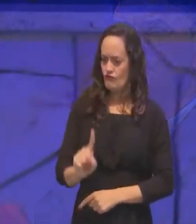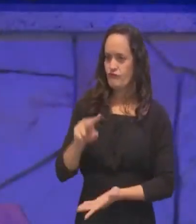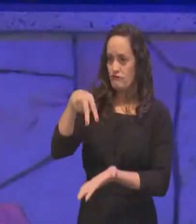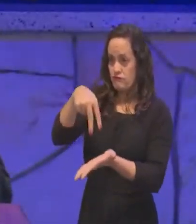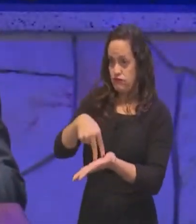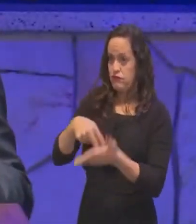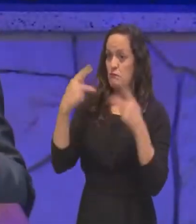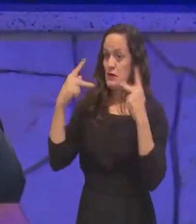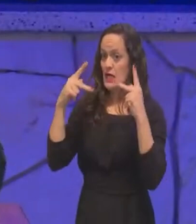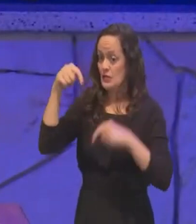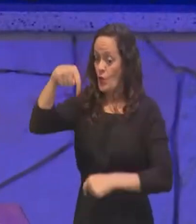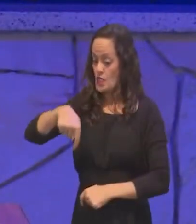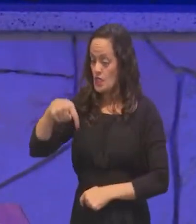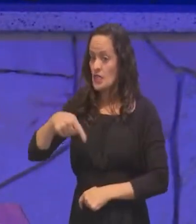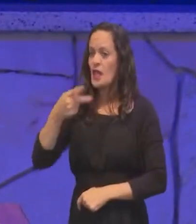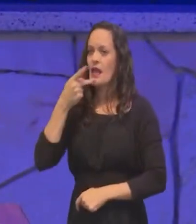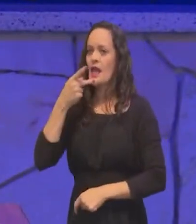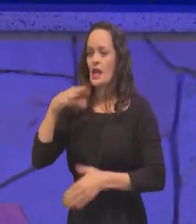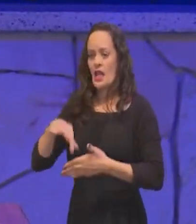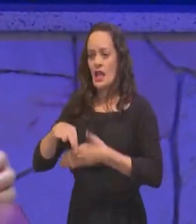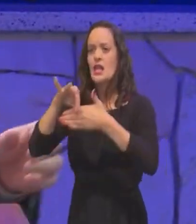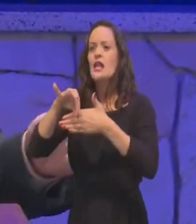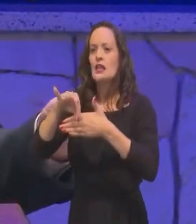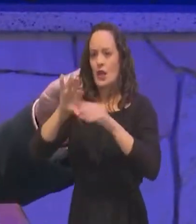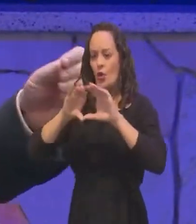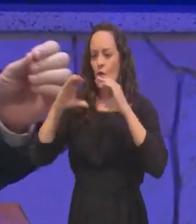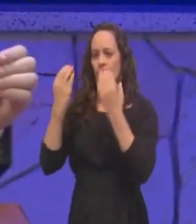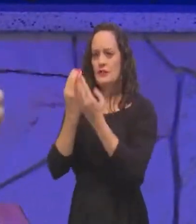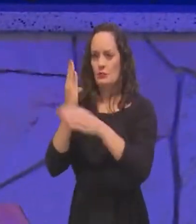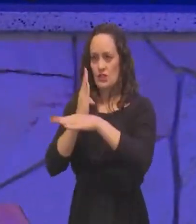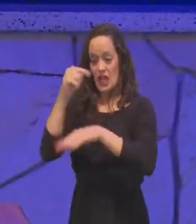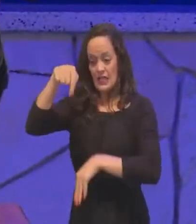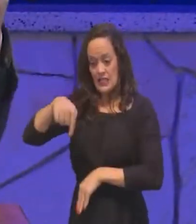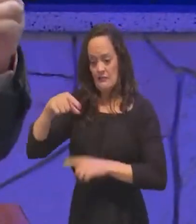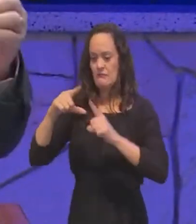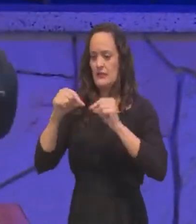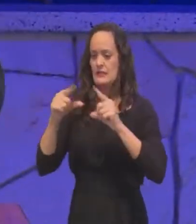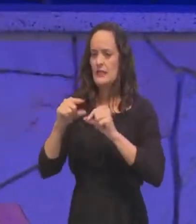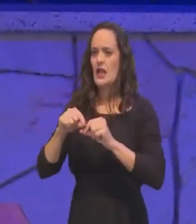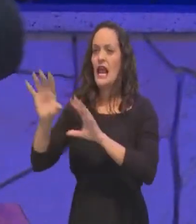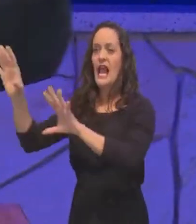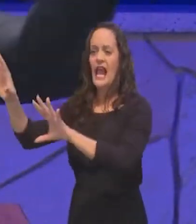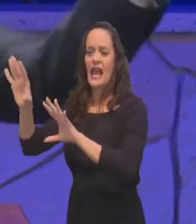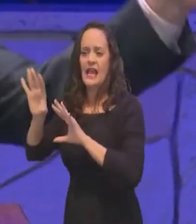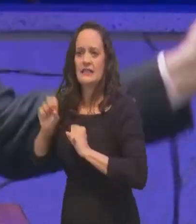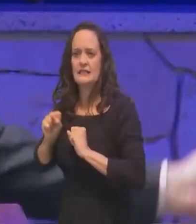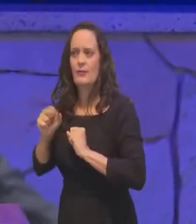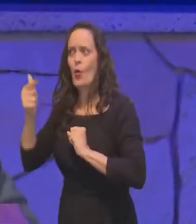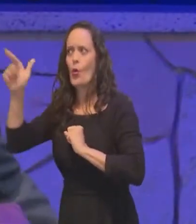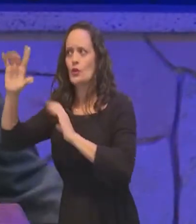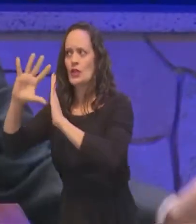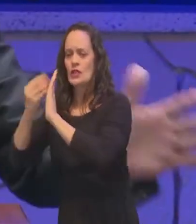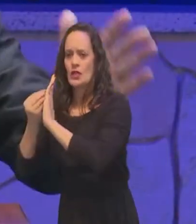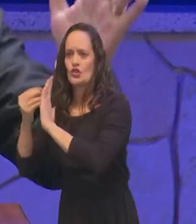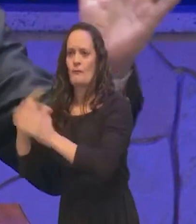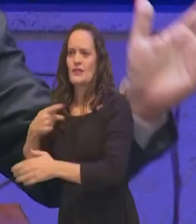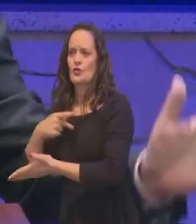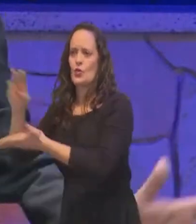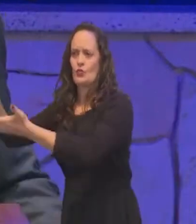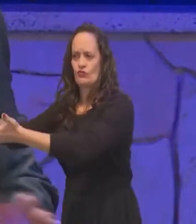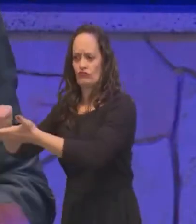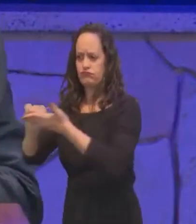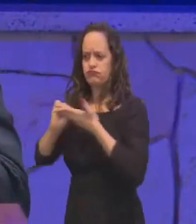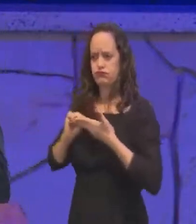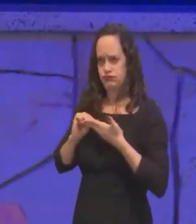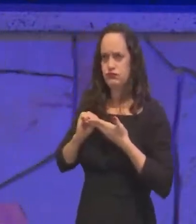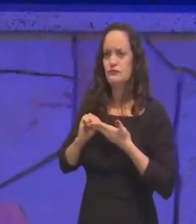como diretor da nossa convenção local, ele recebeu de um pastor de uma igreja aqui nas redondezas, no centro-oeste, não me